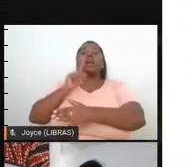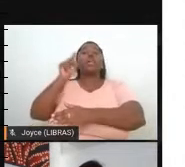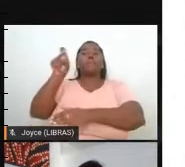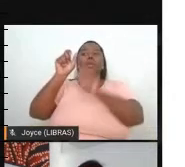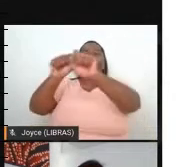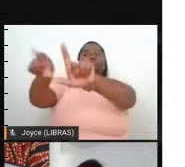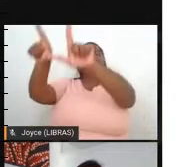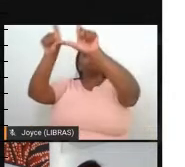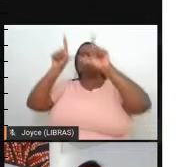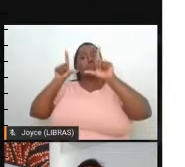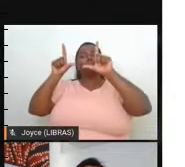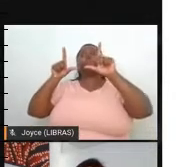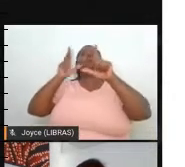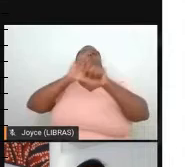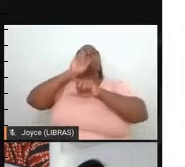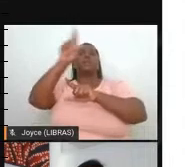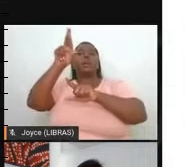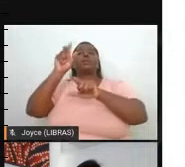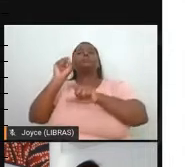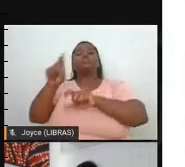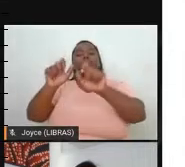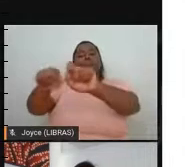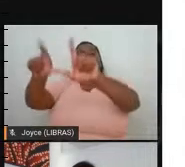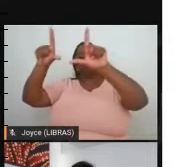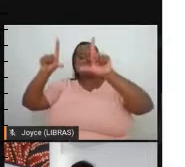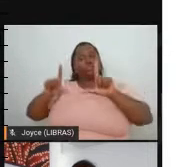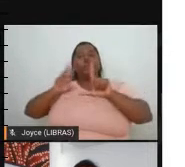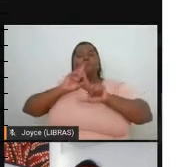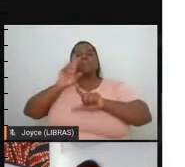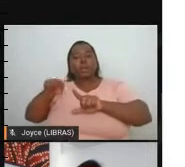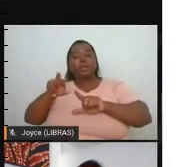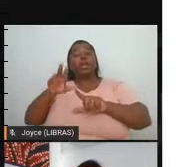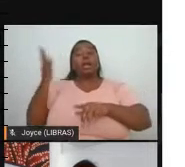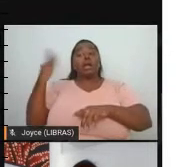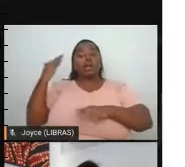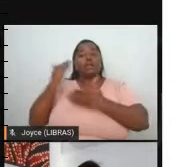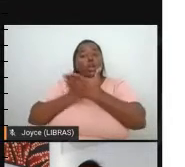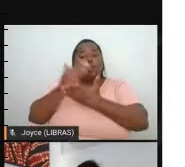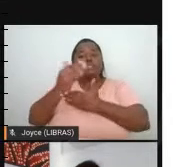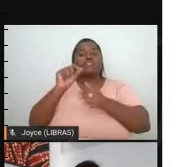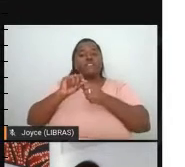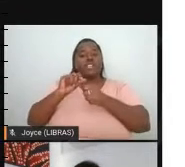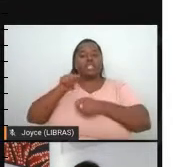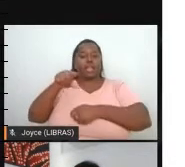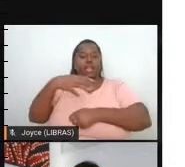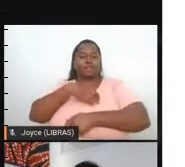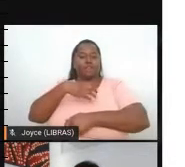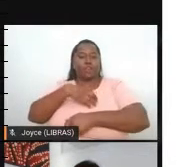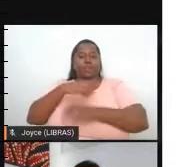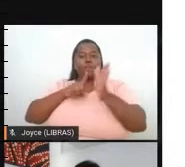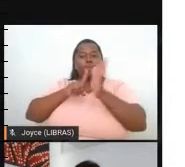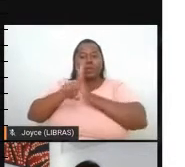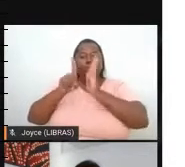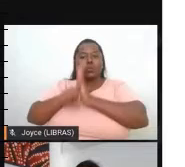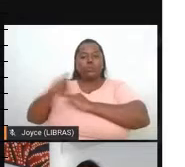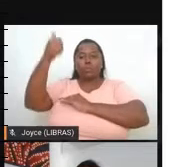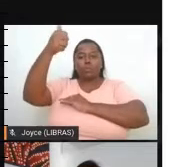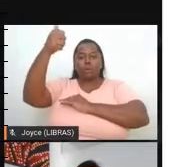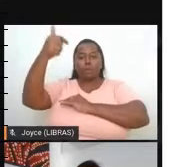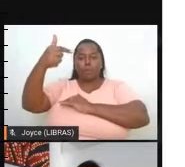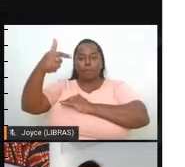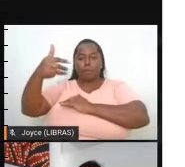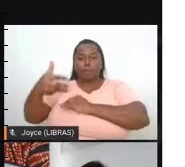tipo numérica, que foi quando a gente começou. A gente começou fazendo questões numéricas de resposta única. Ou